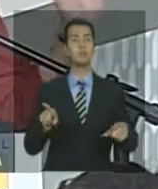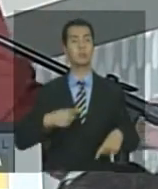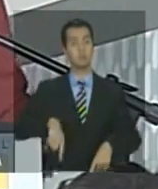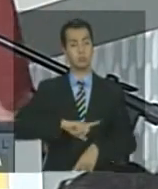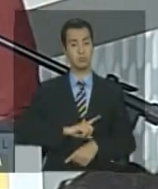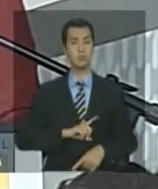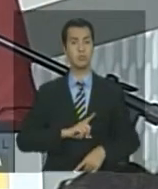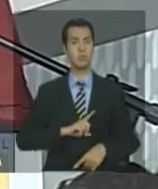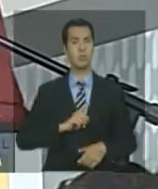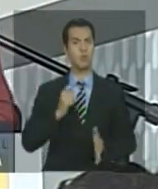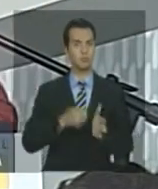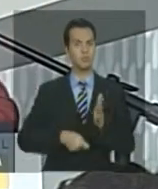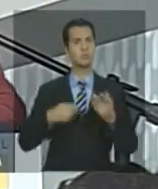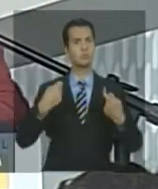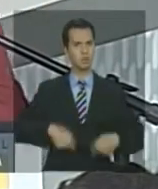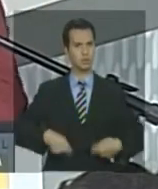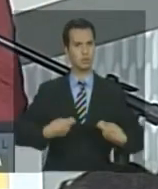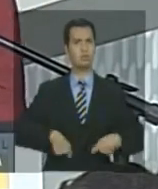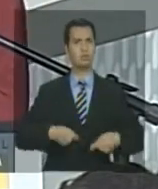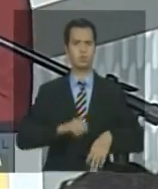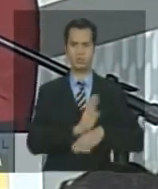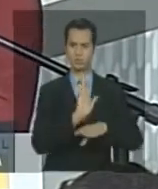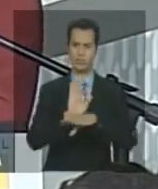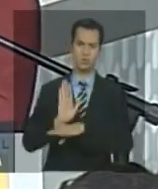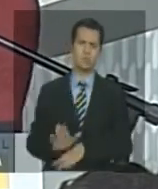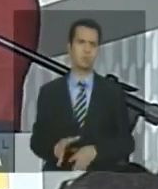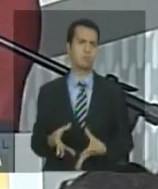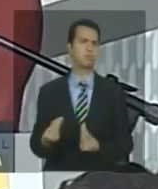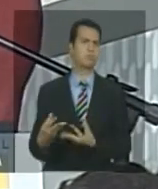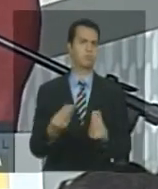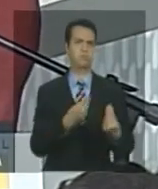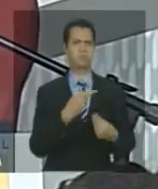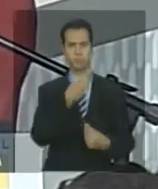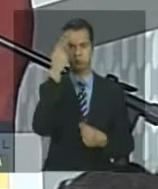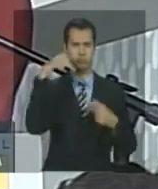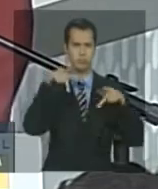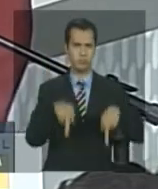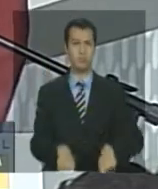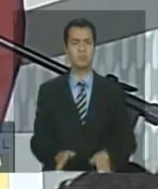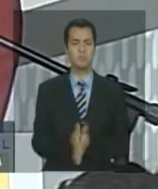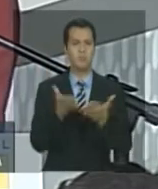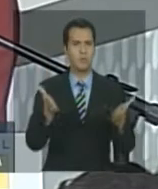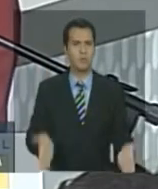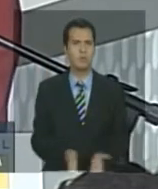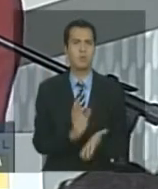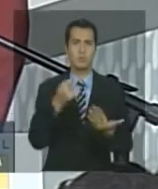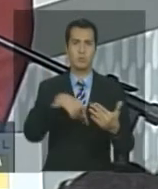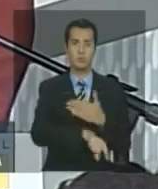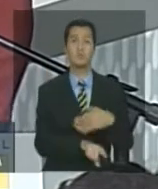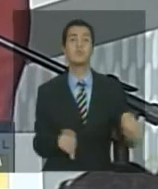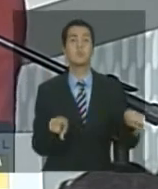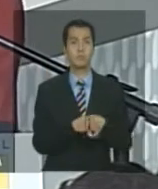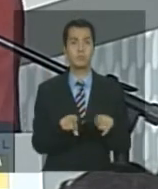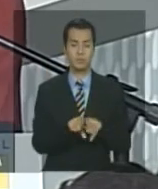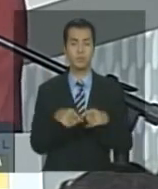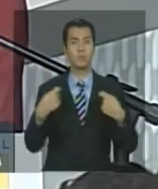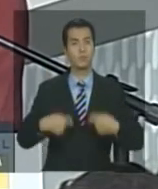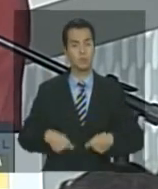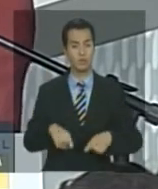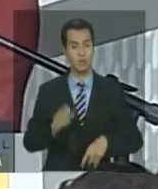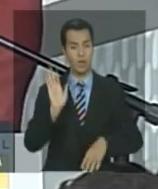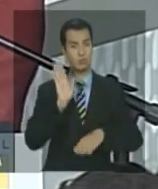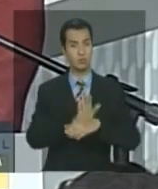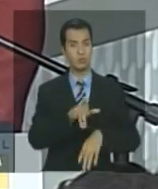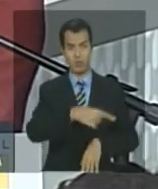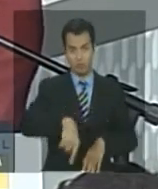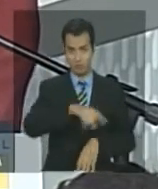pobreza milhões de brasileiros e, ao mesmo tempo, garantir oportunidades para esses milhões de